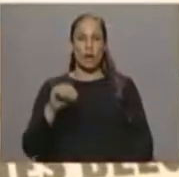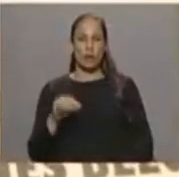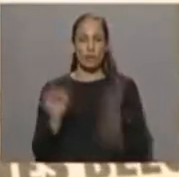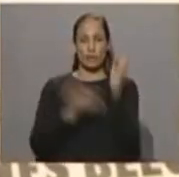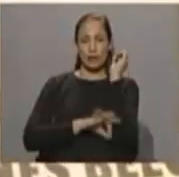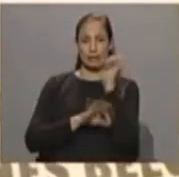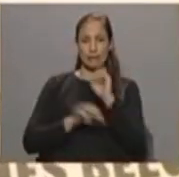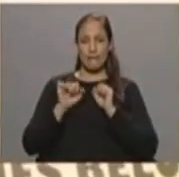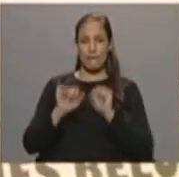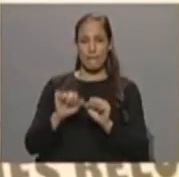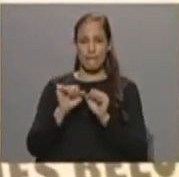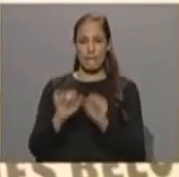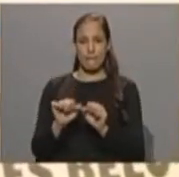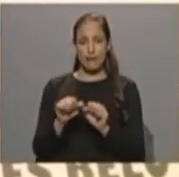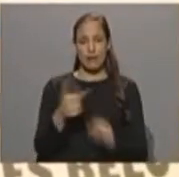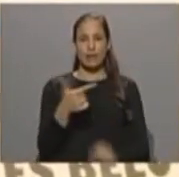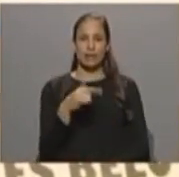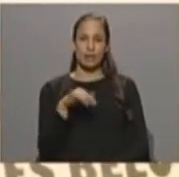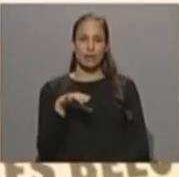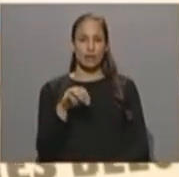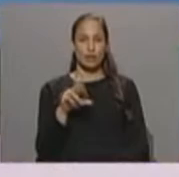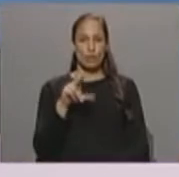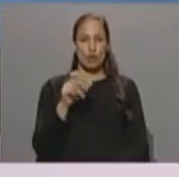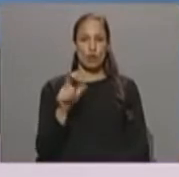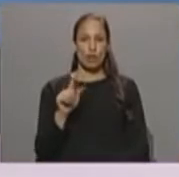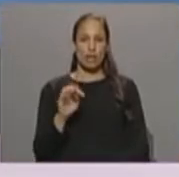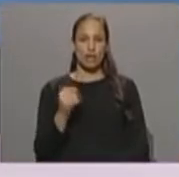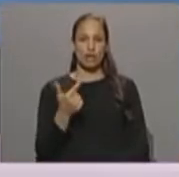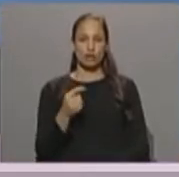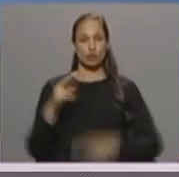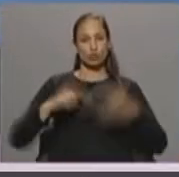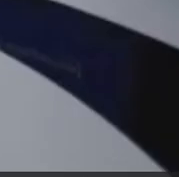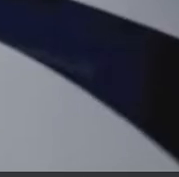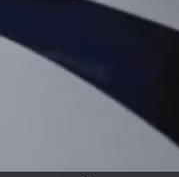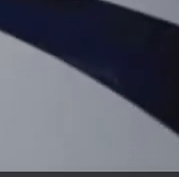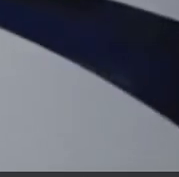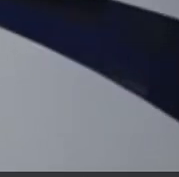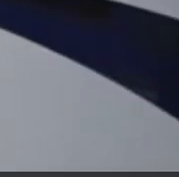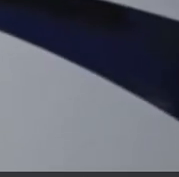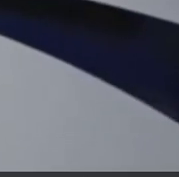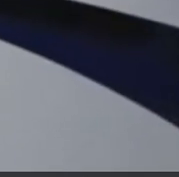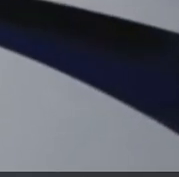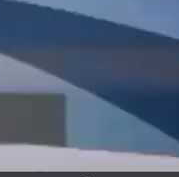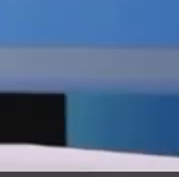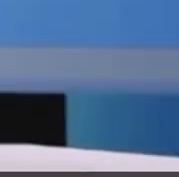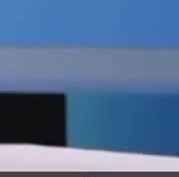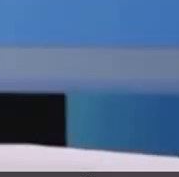de Baucau, em Timor-Leste. O Cine Clube.